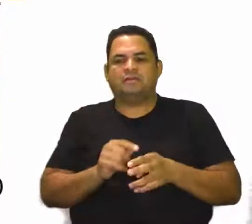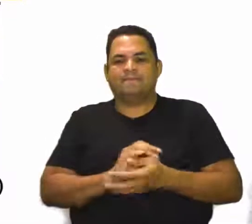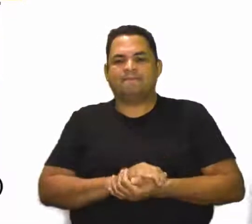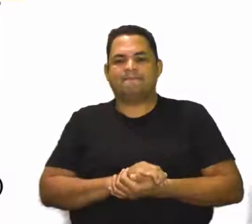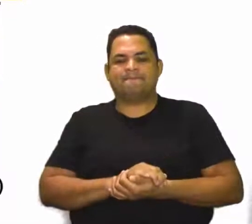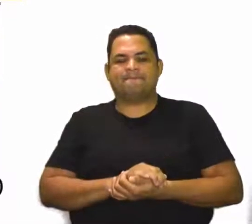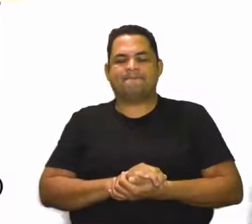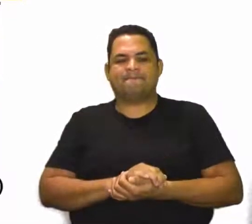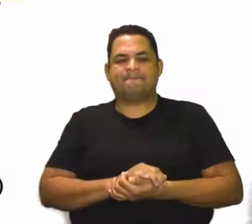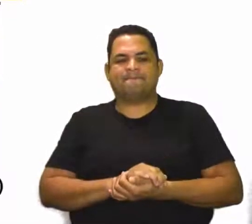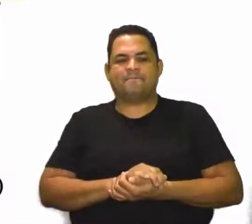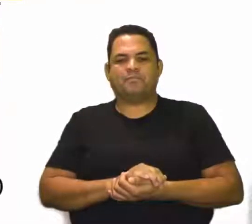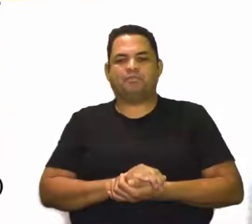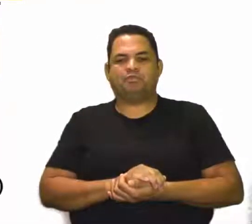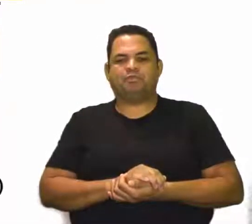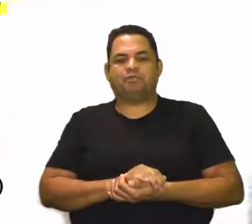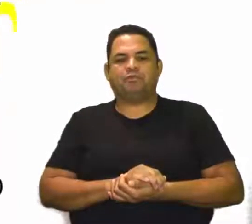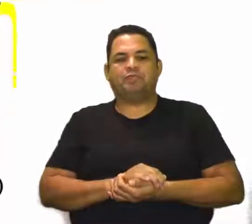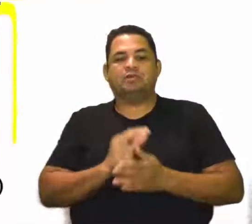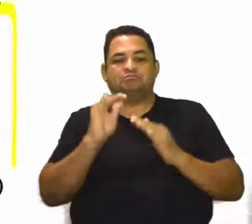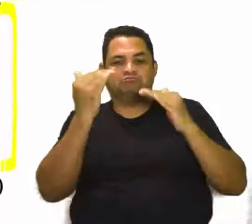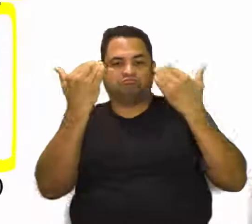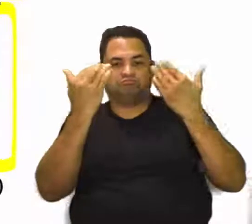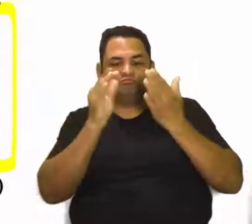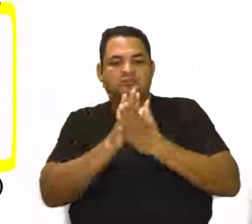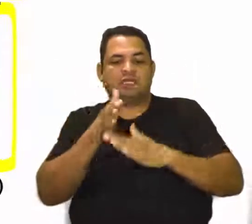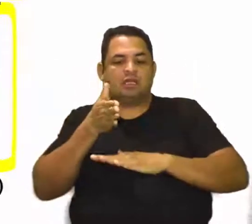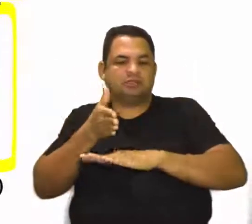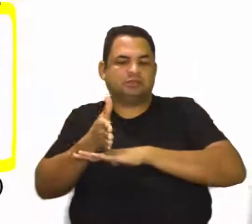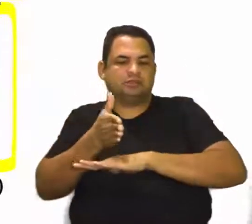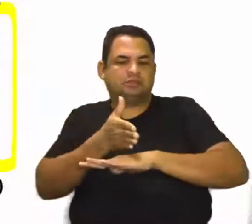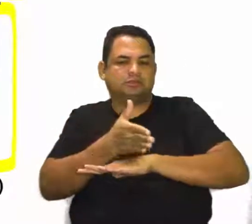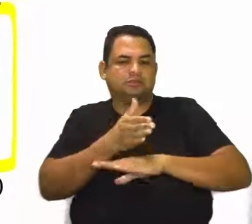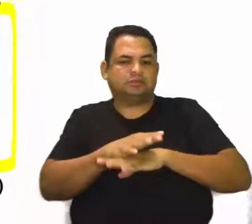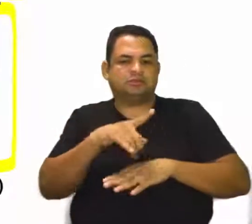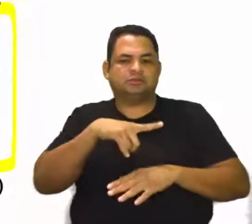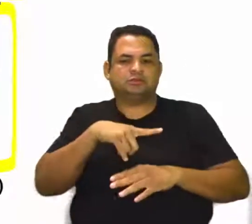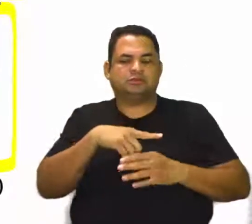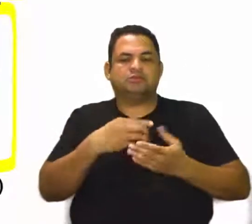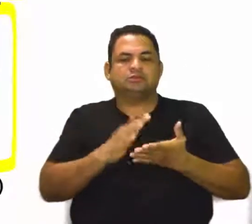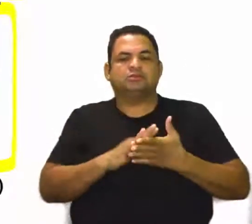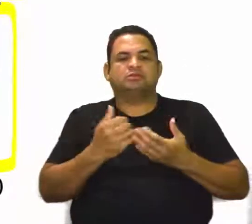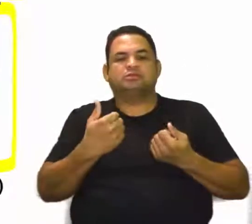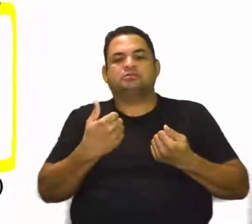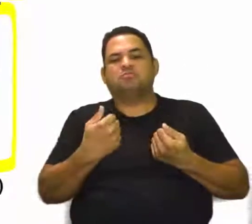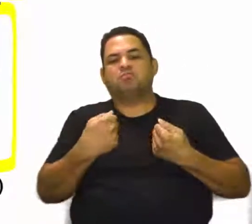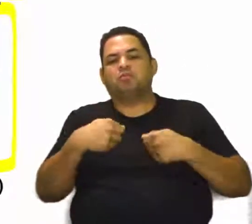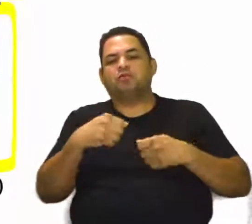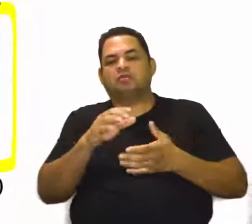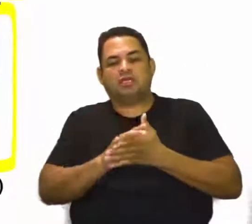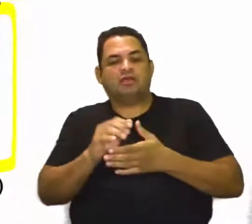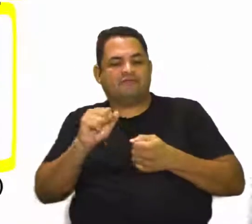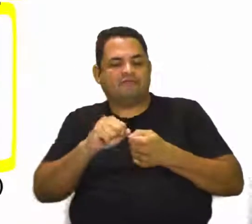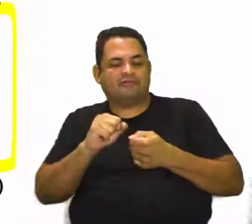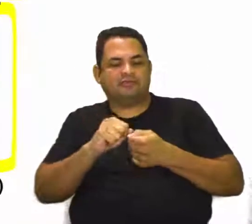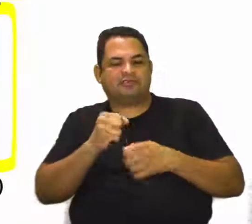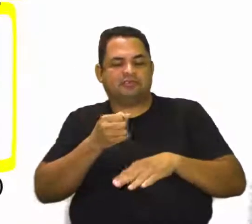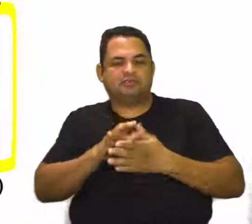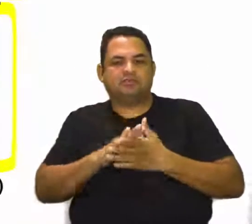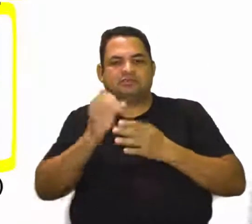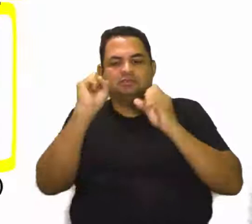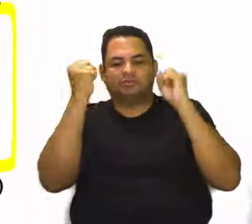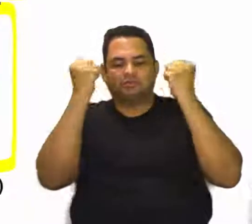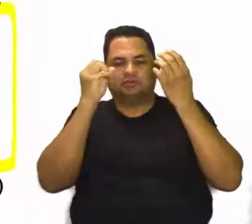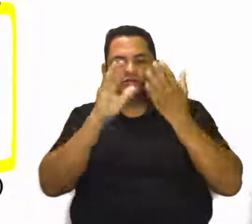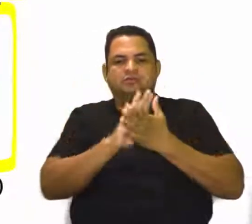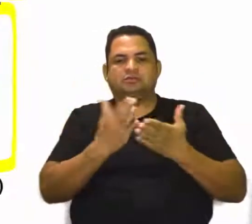Exato. E aqui é importante justamente atentar para a acessibilidade, né? Você ter as condições ali para realizar essa atividade. É